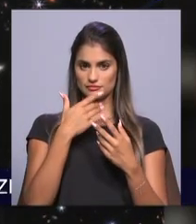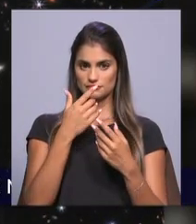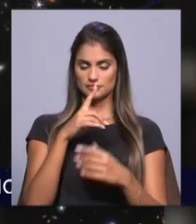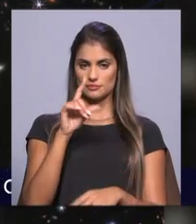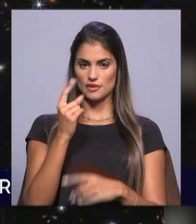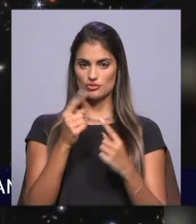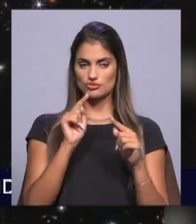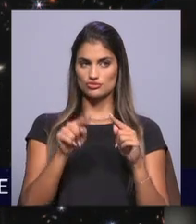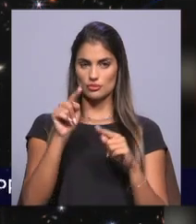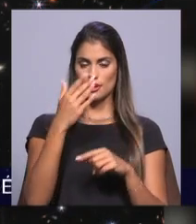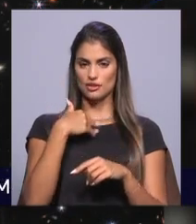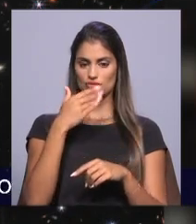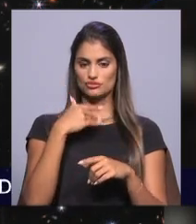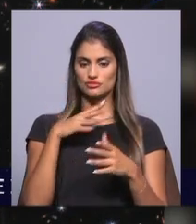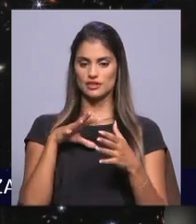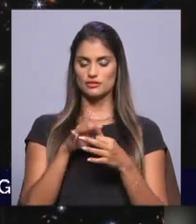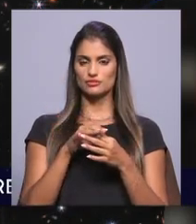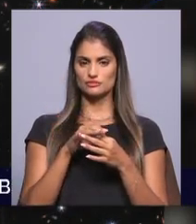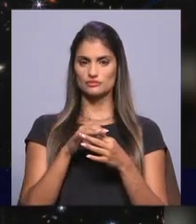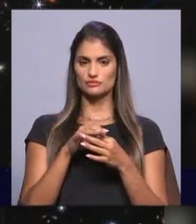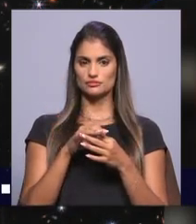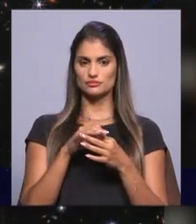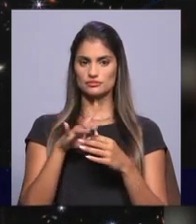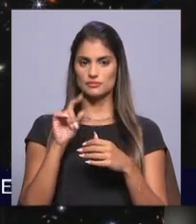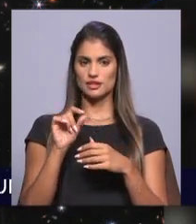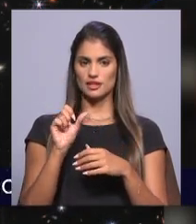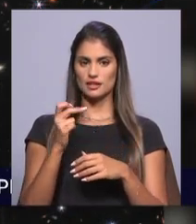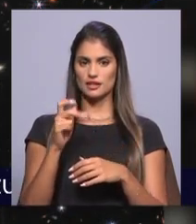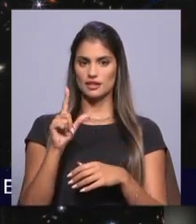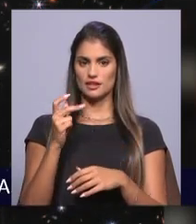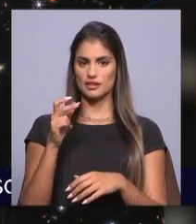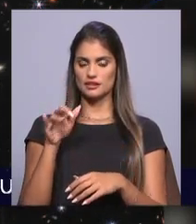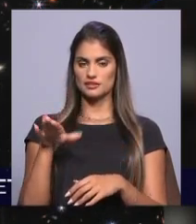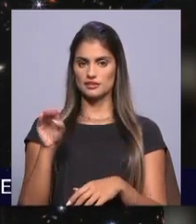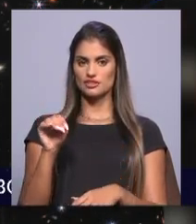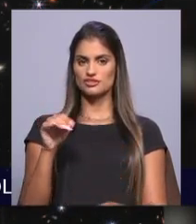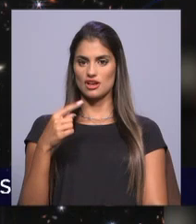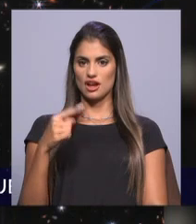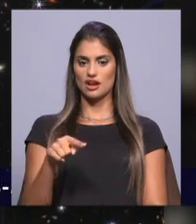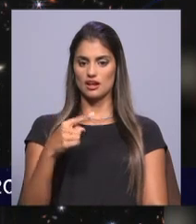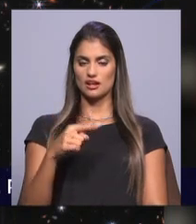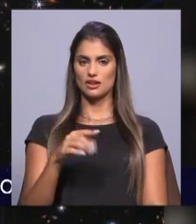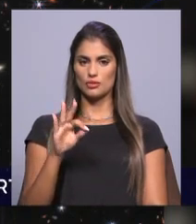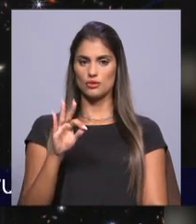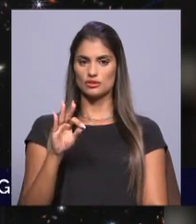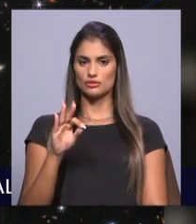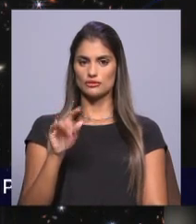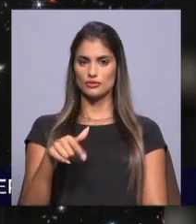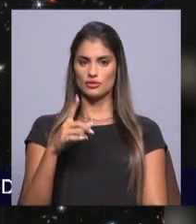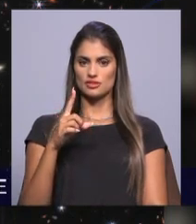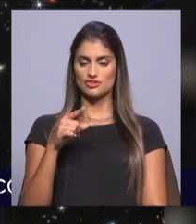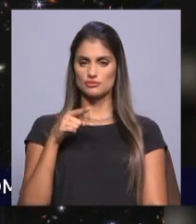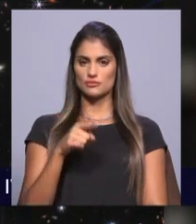alguns pontos mais brancos correspondem a um enxame de galáxias, que está ali em primeiro plano, que está a cerca de 4,6 mil milhões